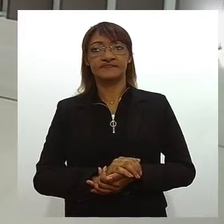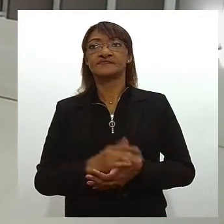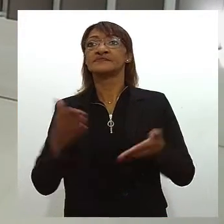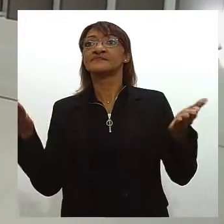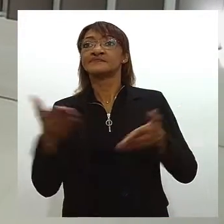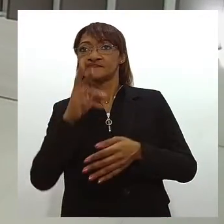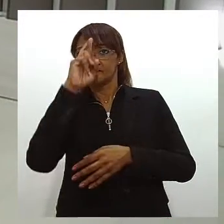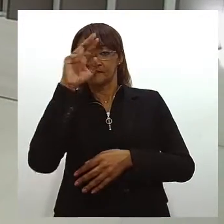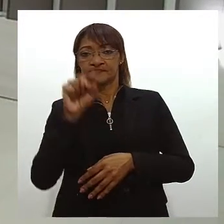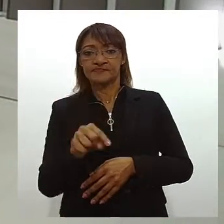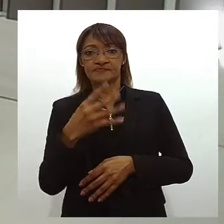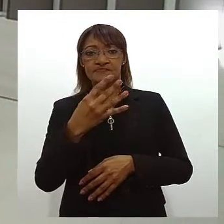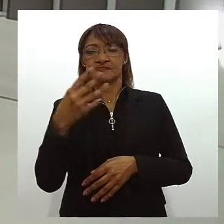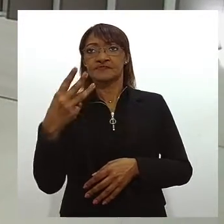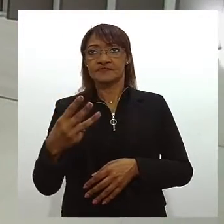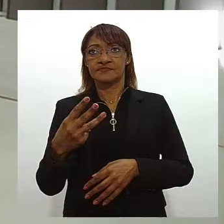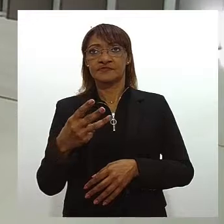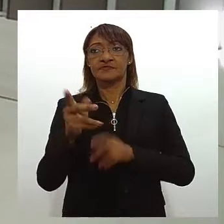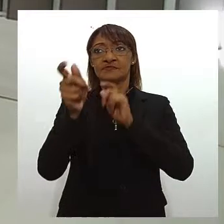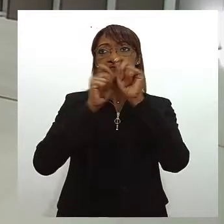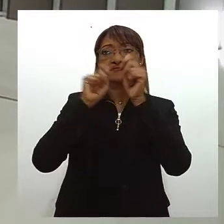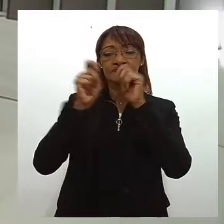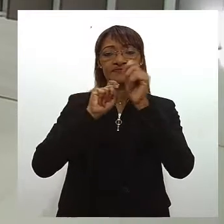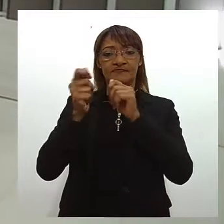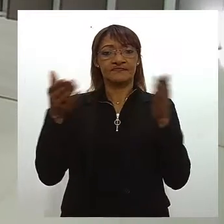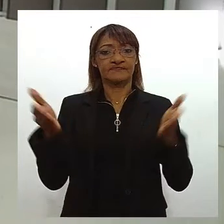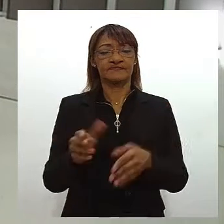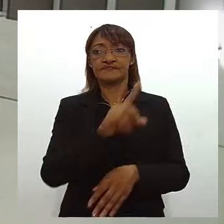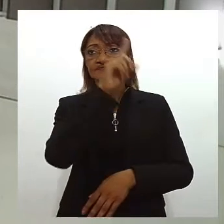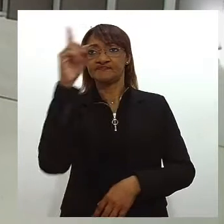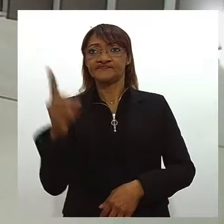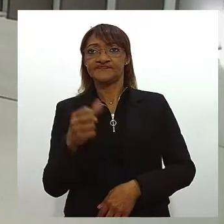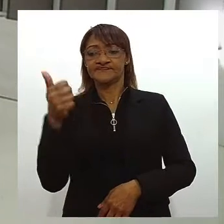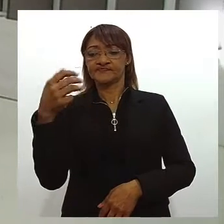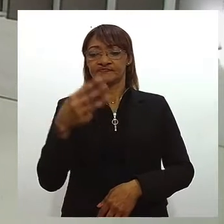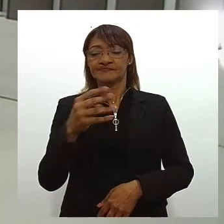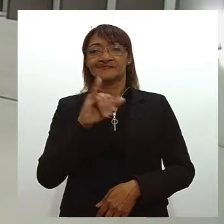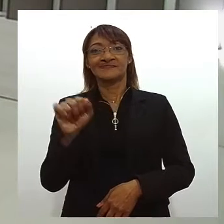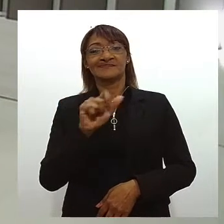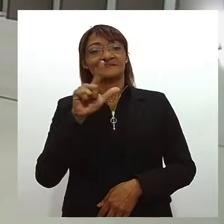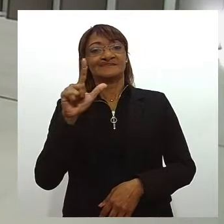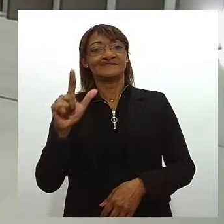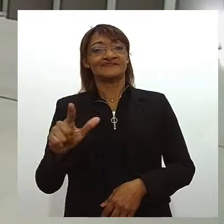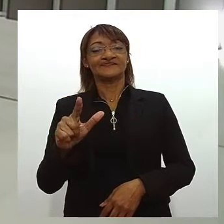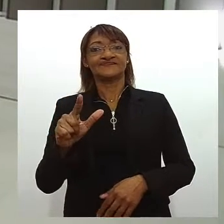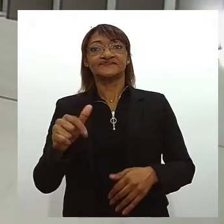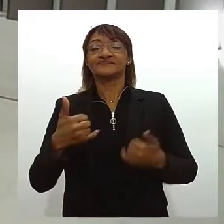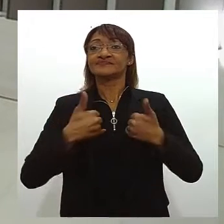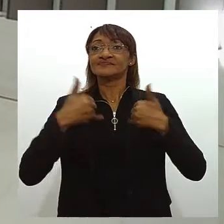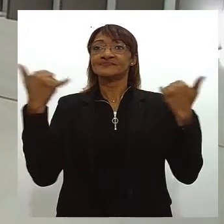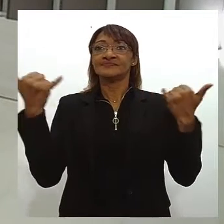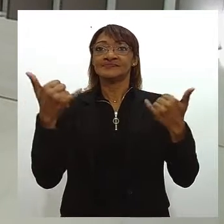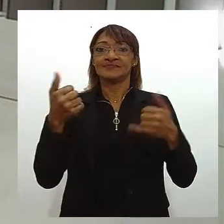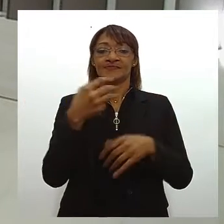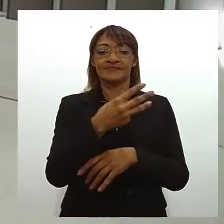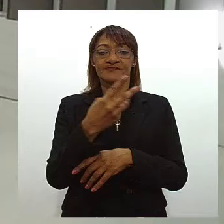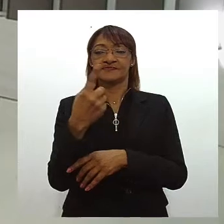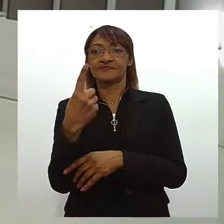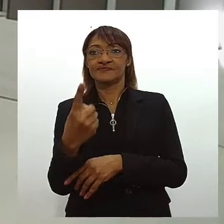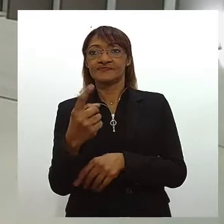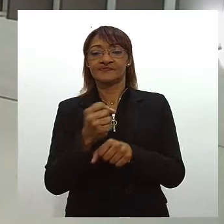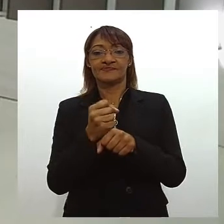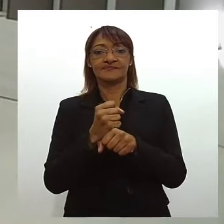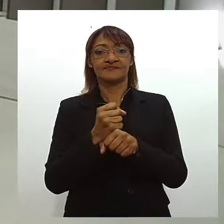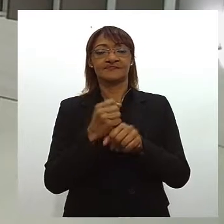Agora, meio-dia e 43, vamos com a entrevista, né? Hoje, dia 13 de julho, é o aniversário de 31 anos do Estatuto da Criança e do